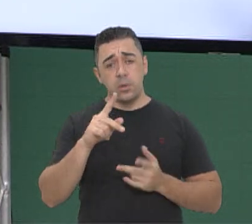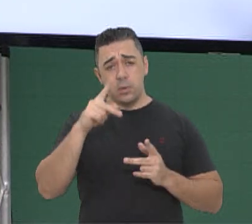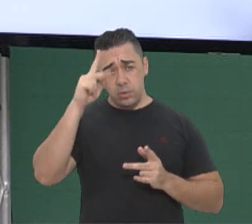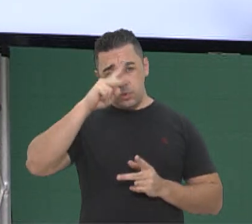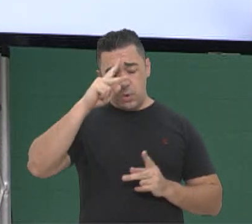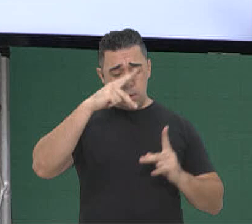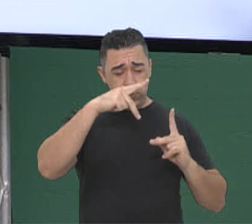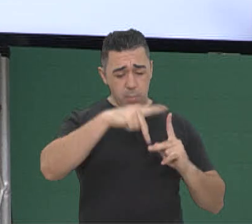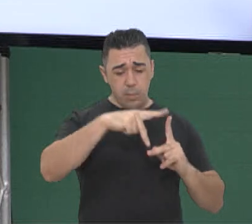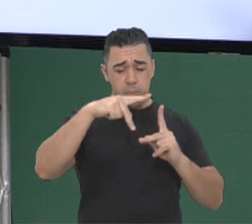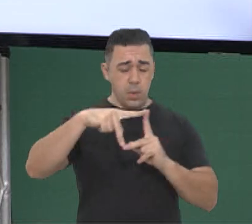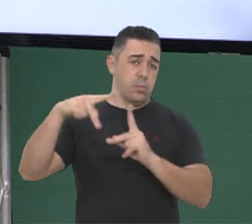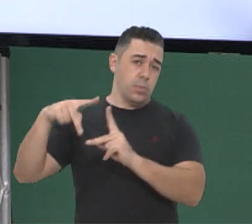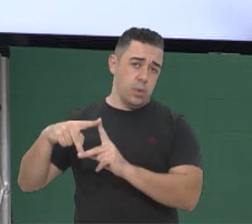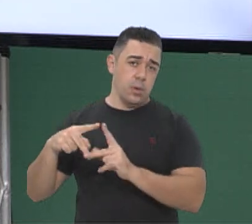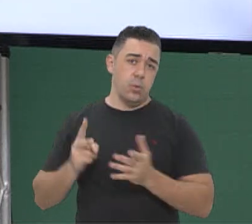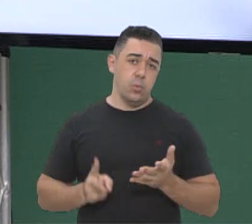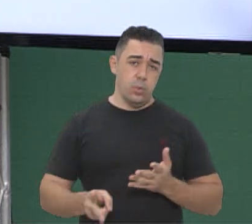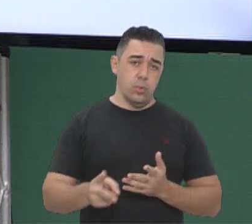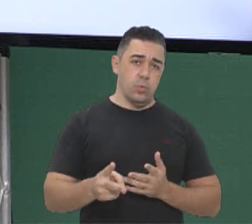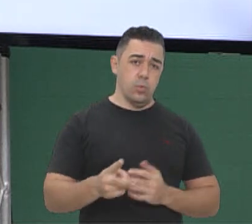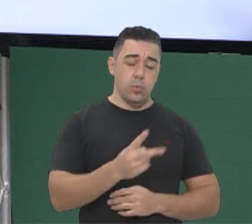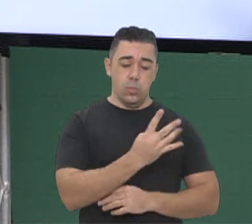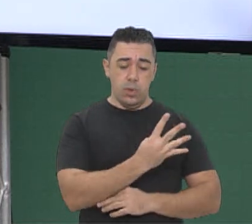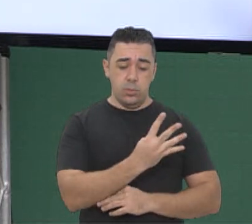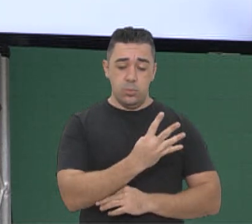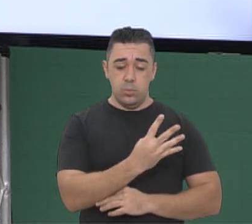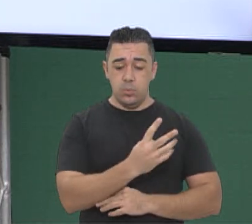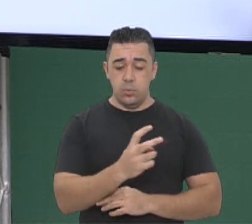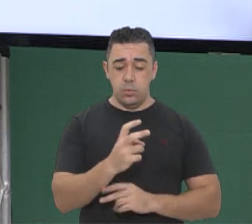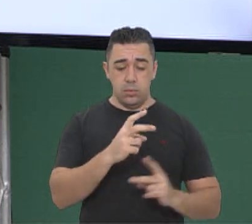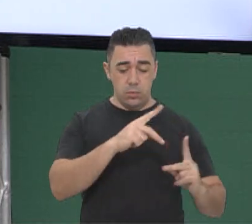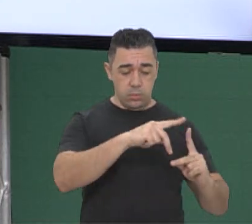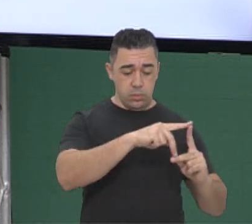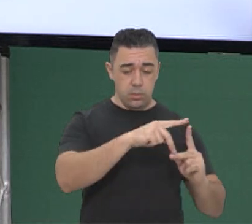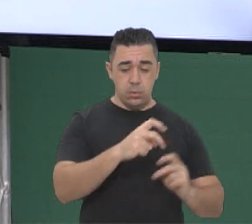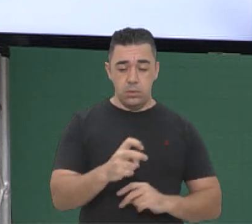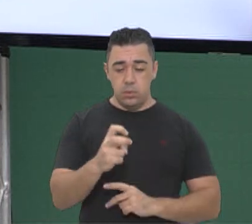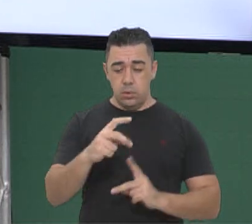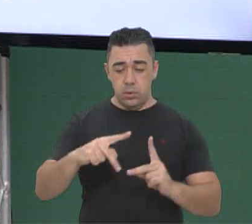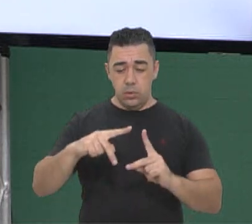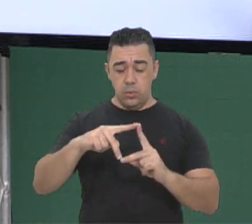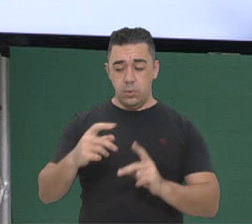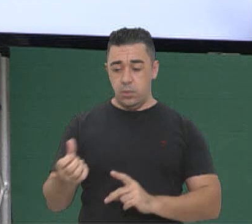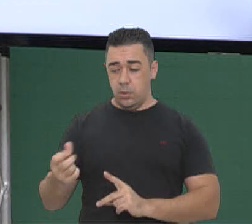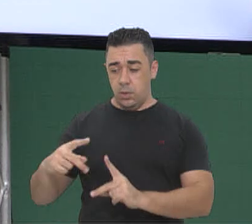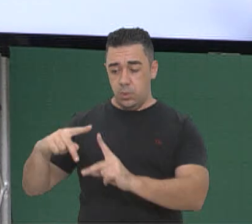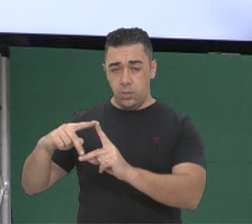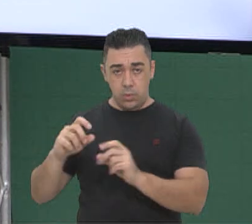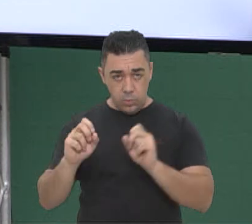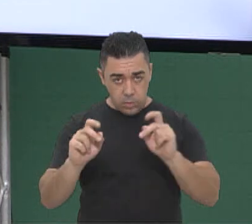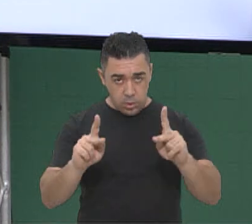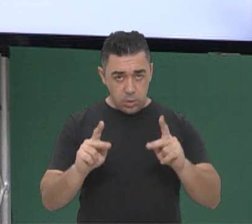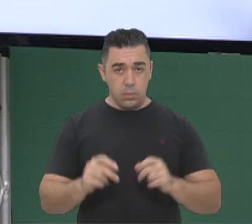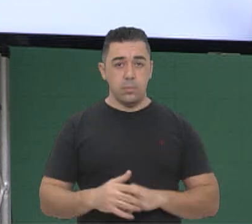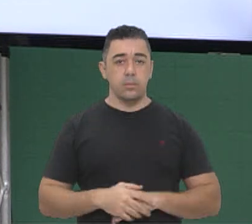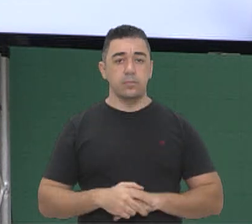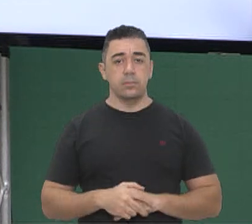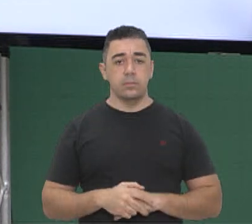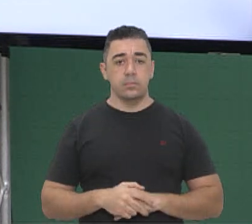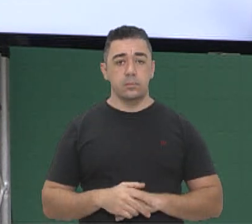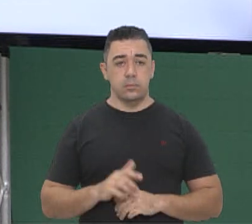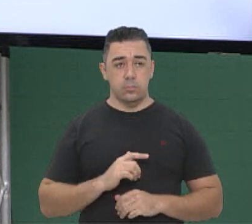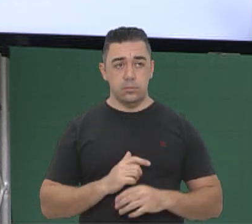história em quadrinhos do gaturro. Vinheta 4, vinheta 5, vinheta 6, ok? Vinheta 4, vou